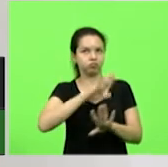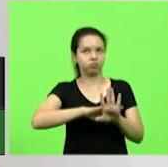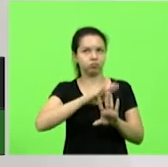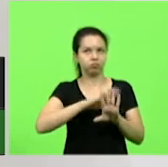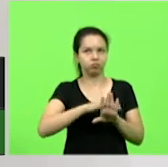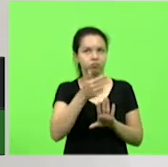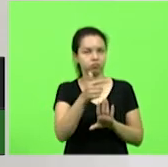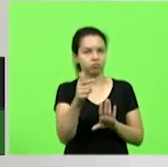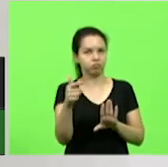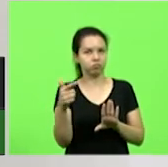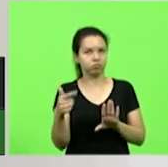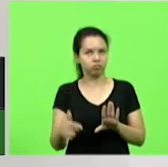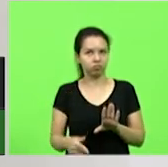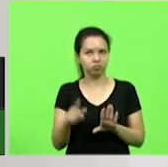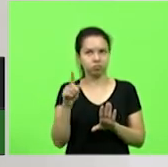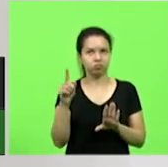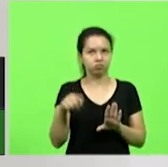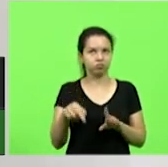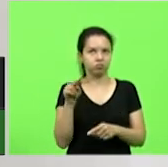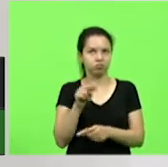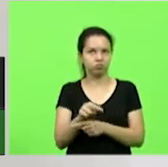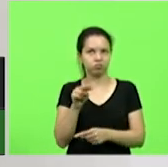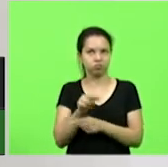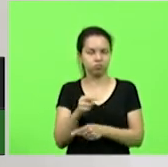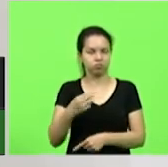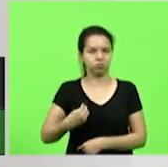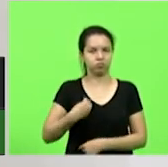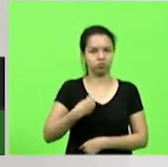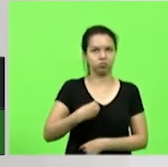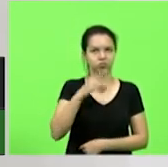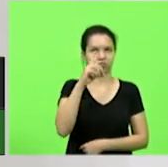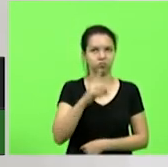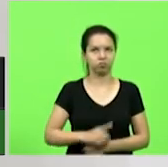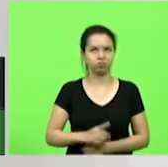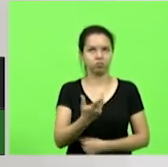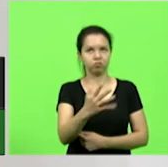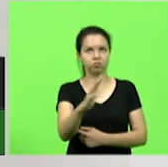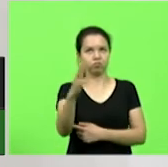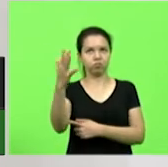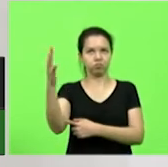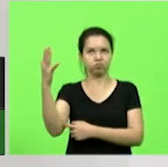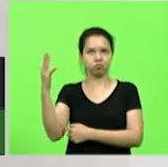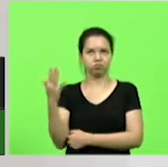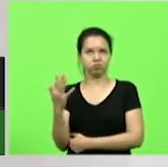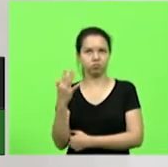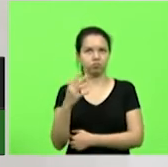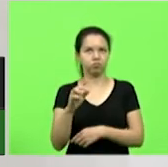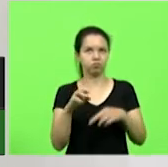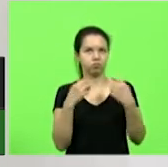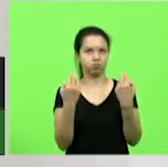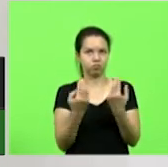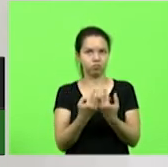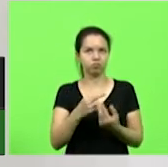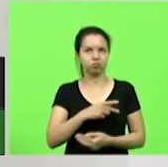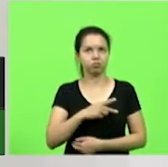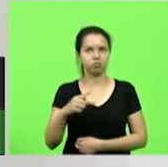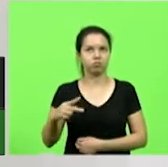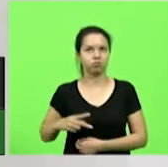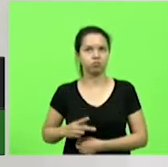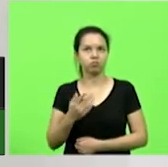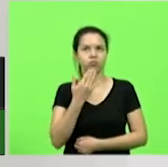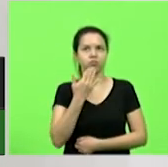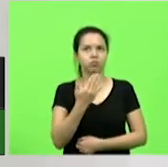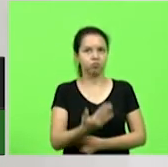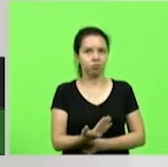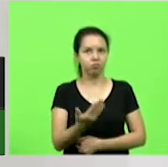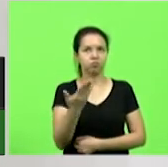não ser aquelas da proteção da vida e do direito ambiental. Na audiência pública, que eu peço ao senhor presidente